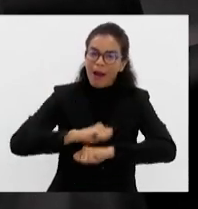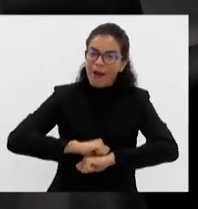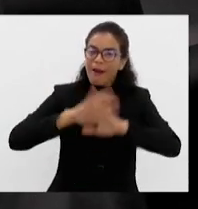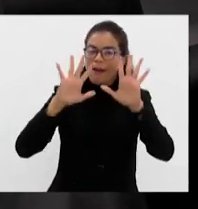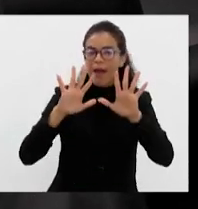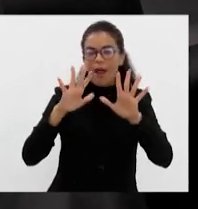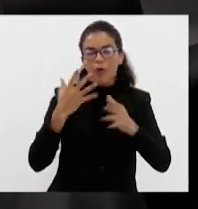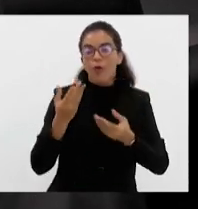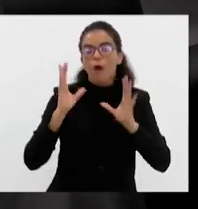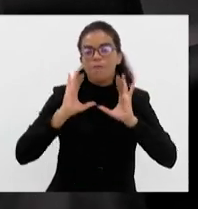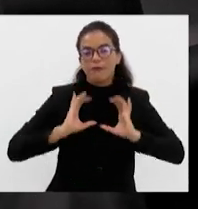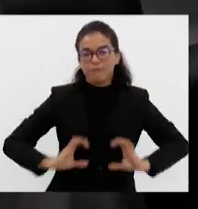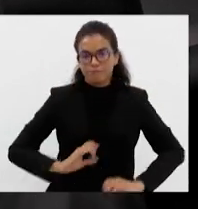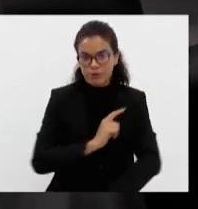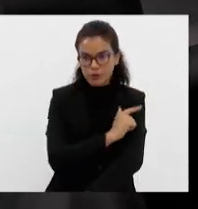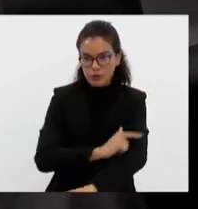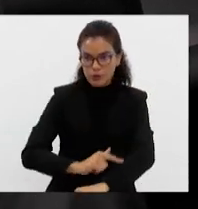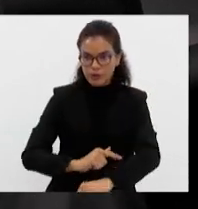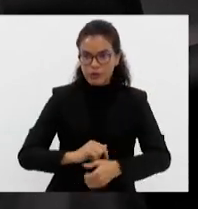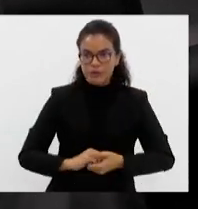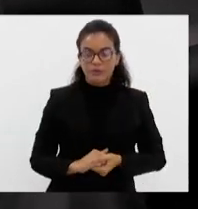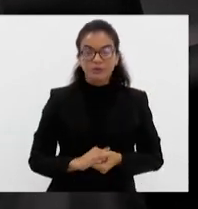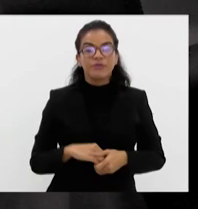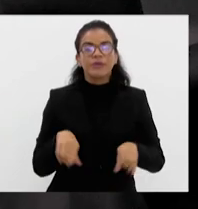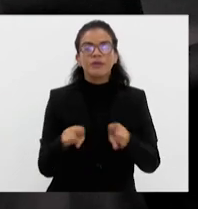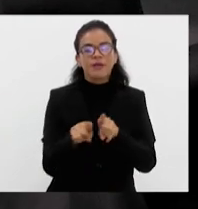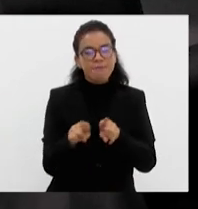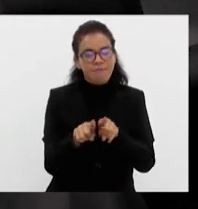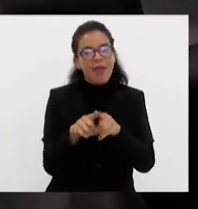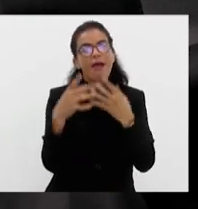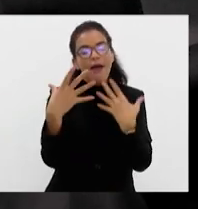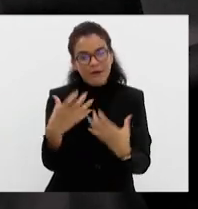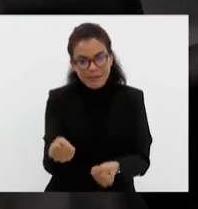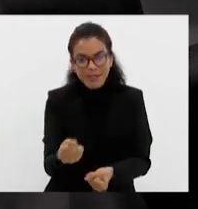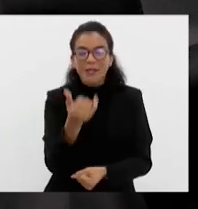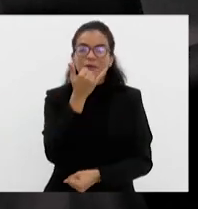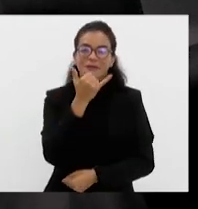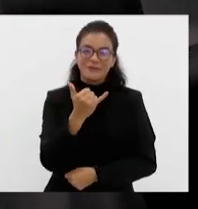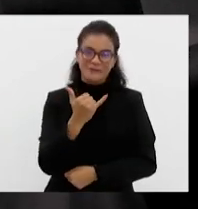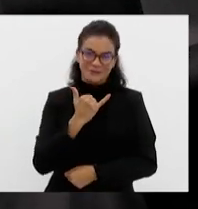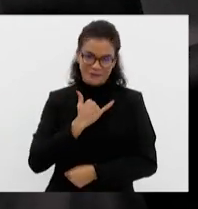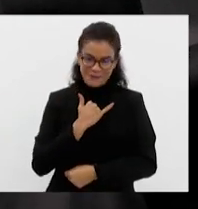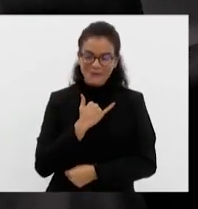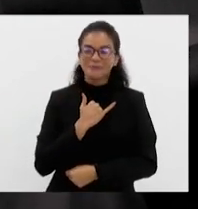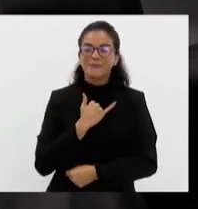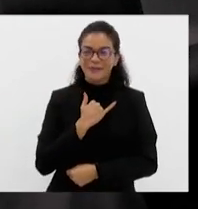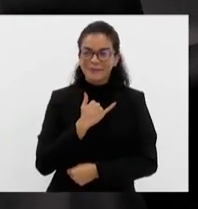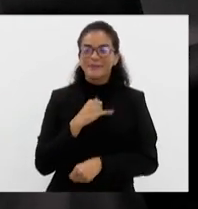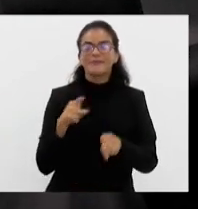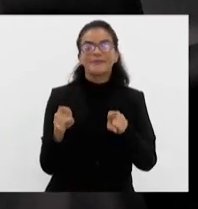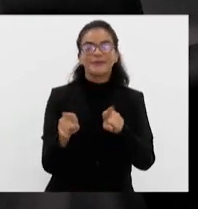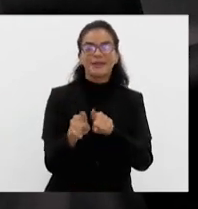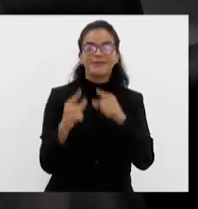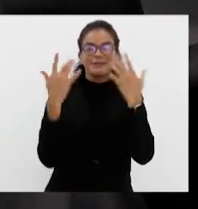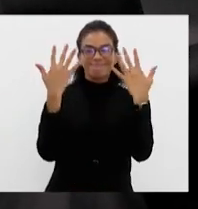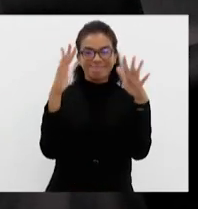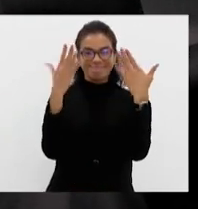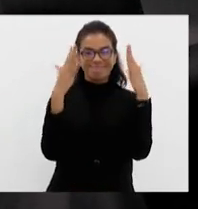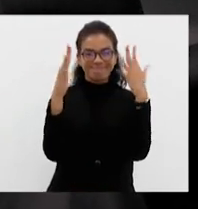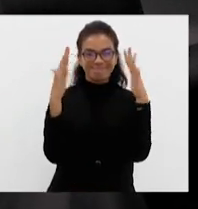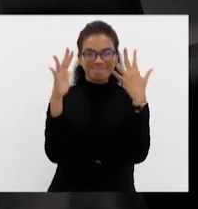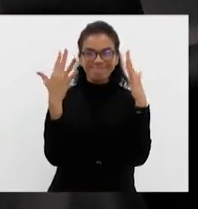era a minha postura. E, evidentemente, aceito o pedido de desculpa de Vossa Excelência e parabenizo Vossa Excelência por